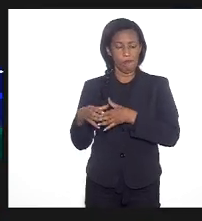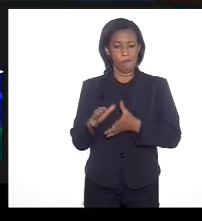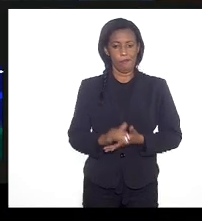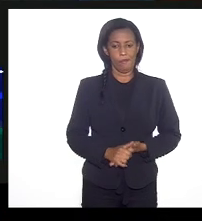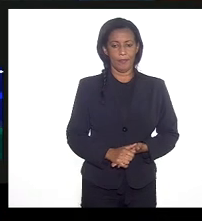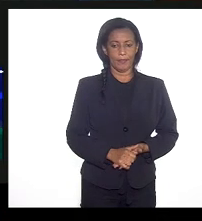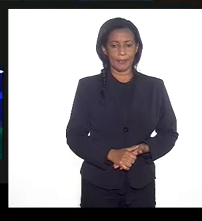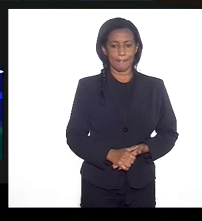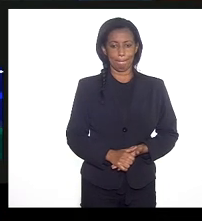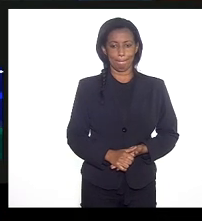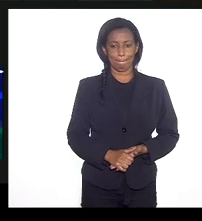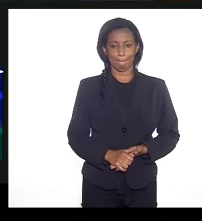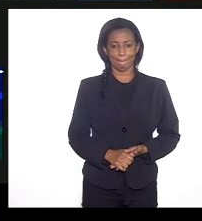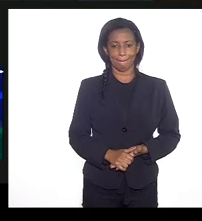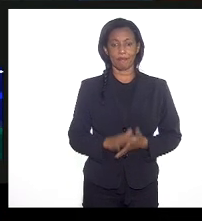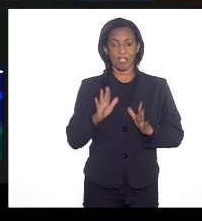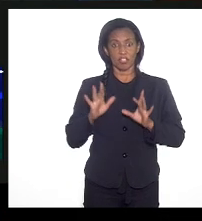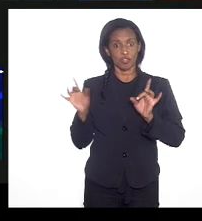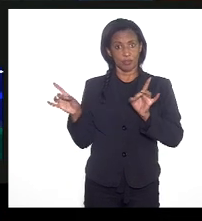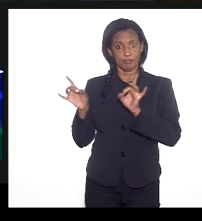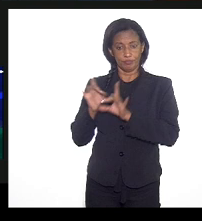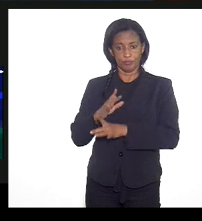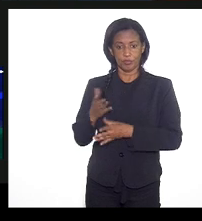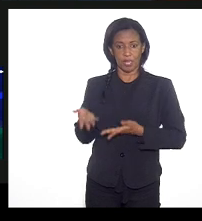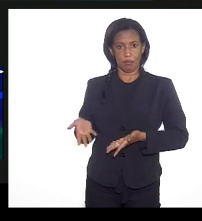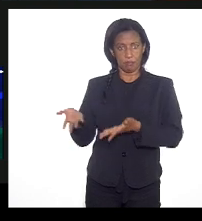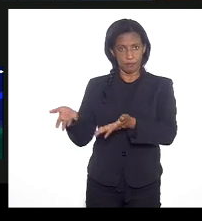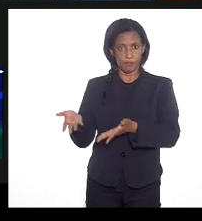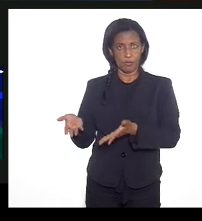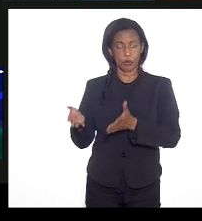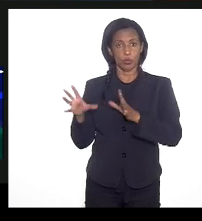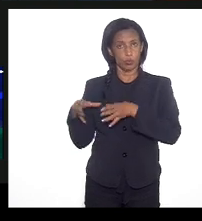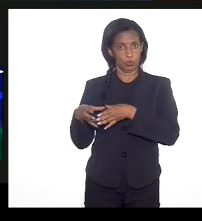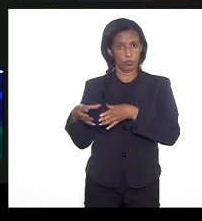Já está, né? Teoricamente, já estaria disponibilizado.